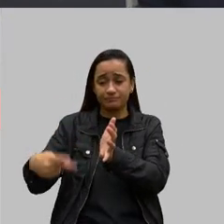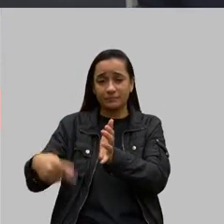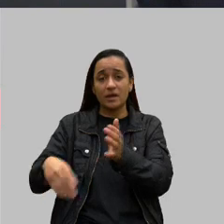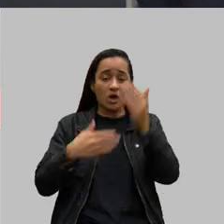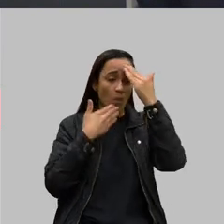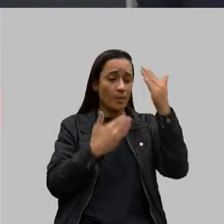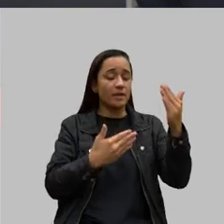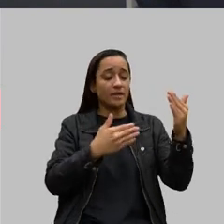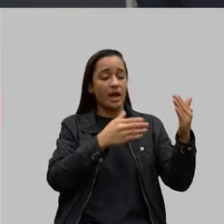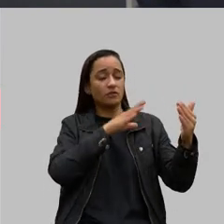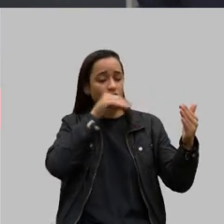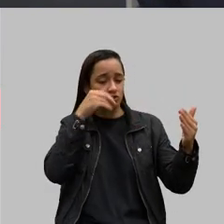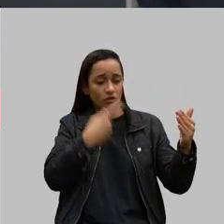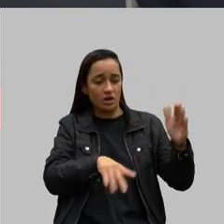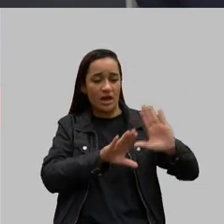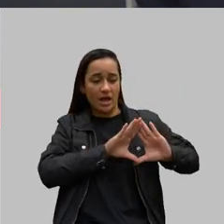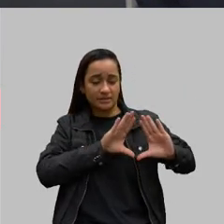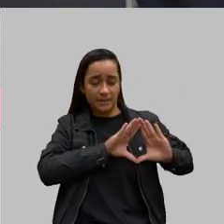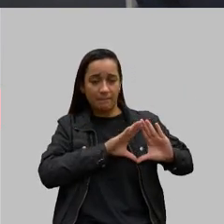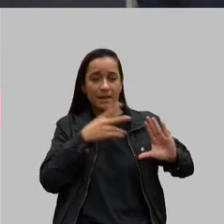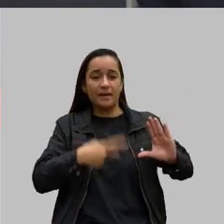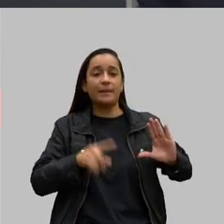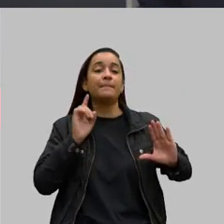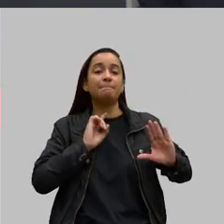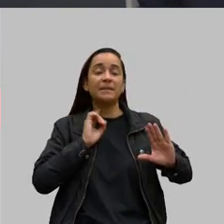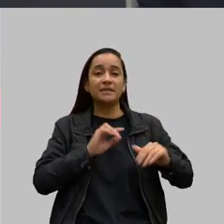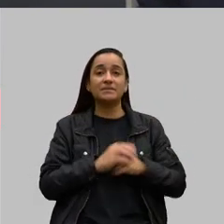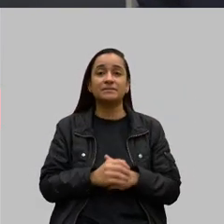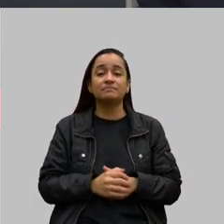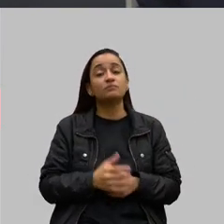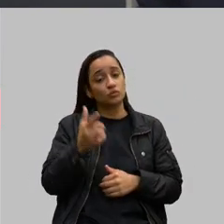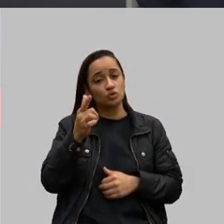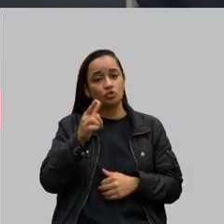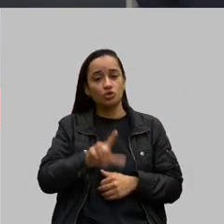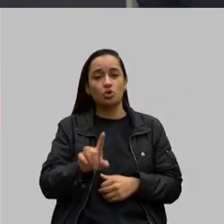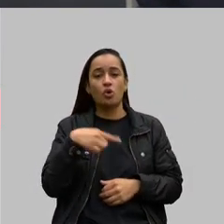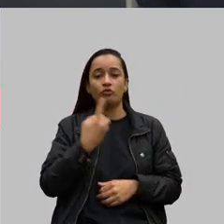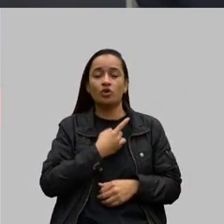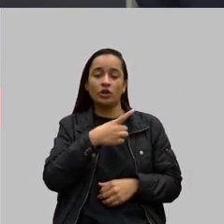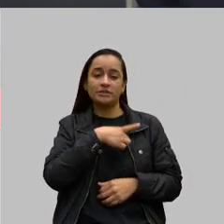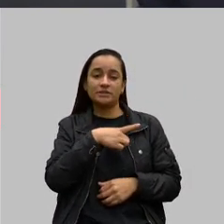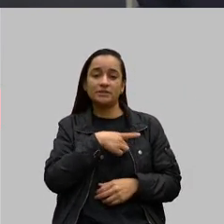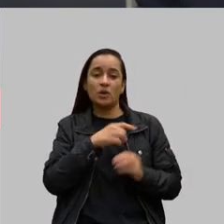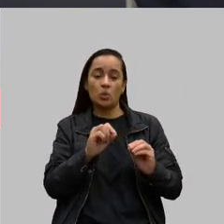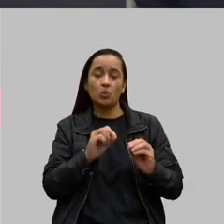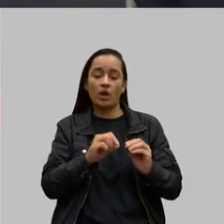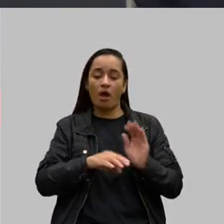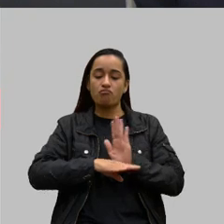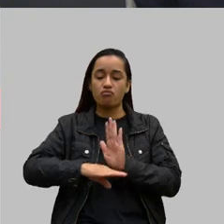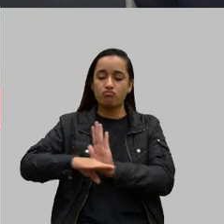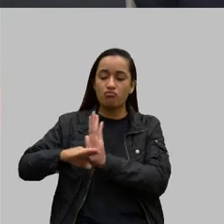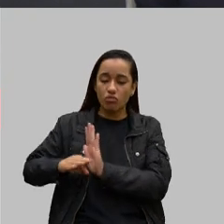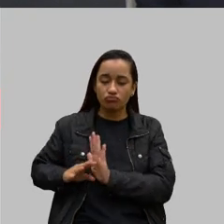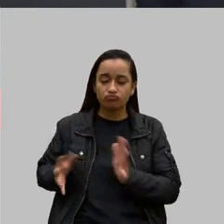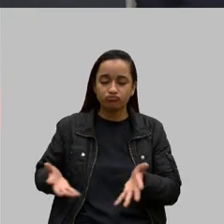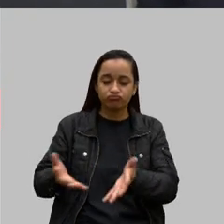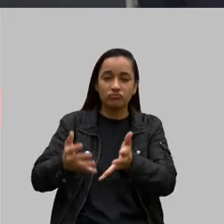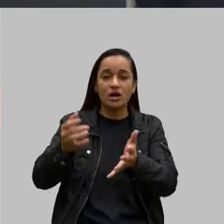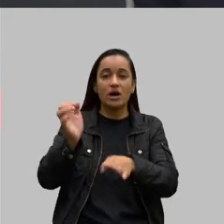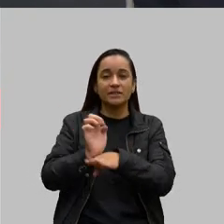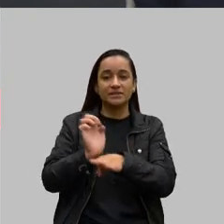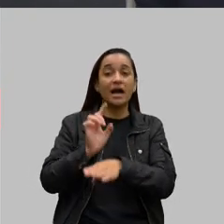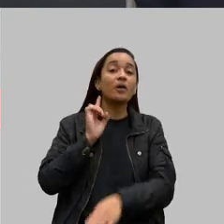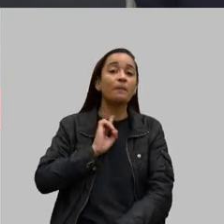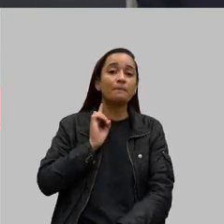Minas Gerais eh mais uma vez nós demos uma grande contribuição pro estado de Minas Gerais eu acredito que o